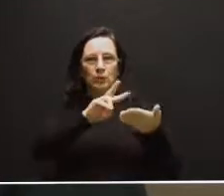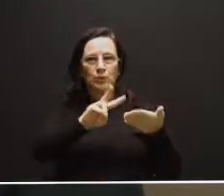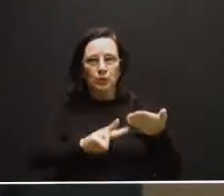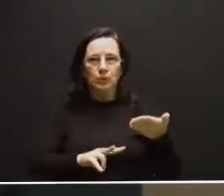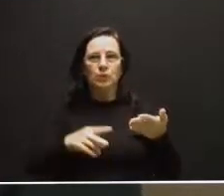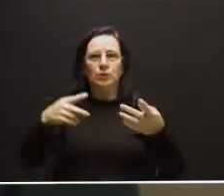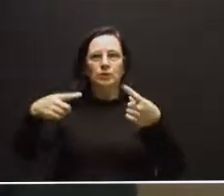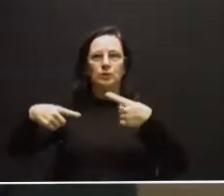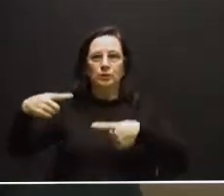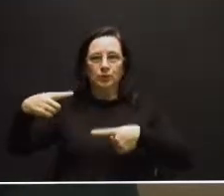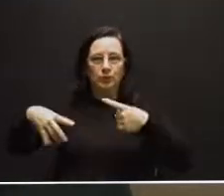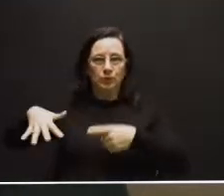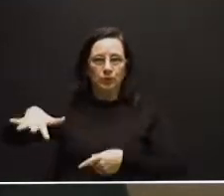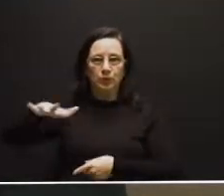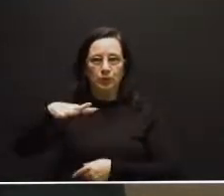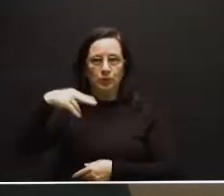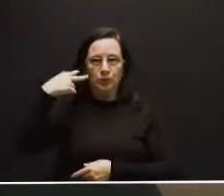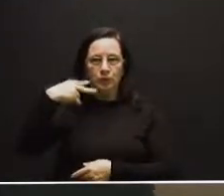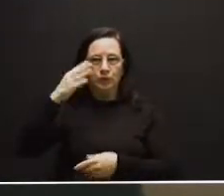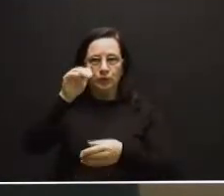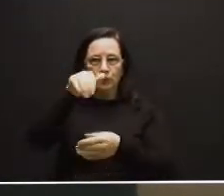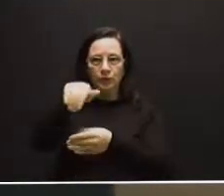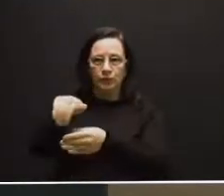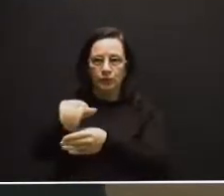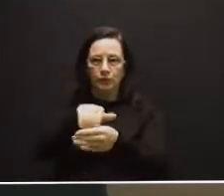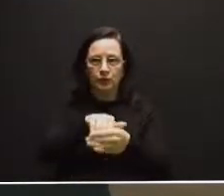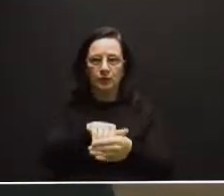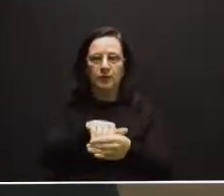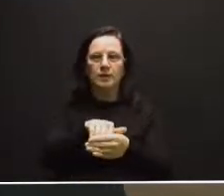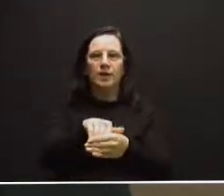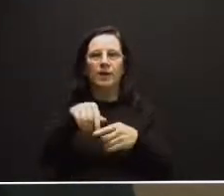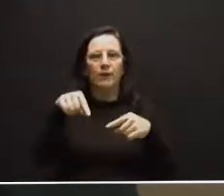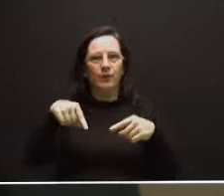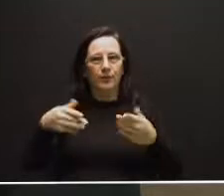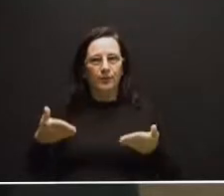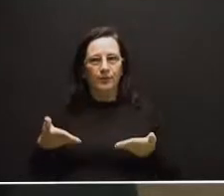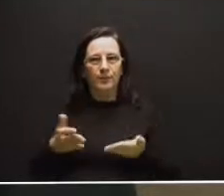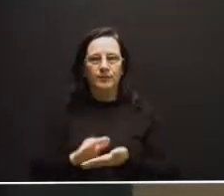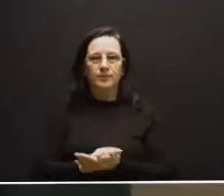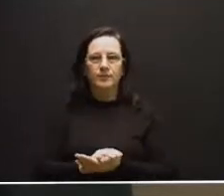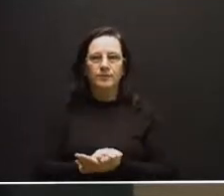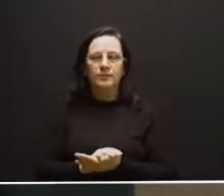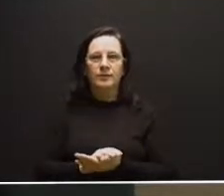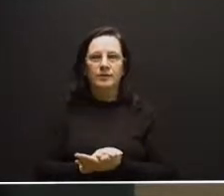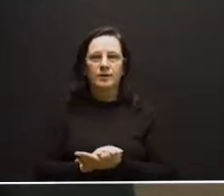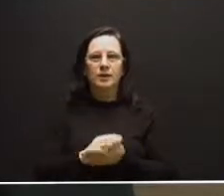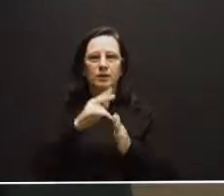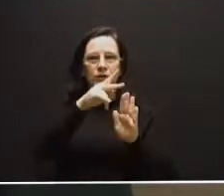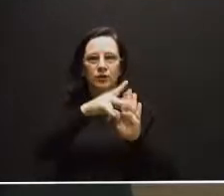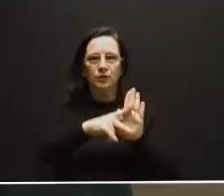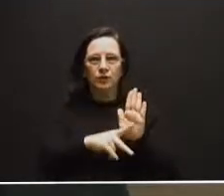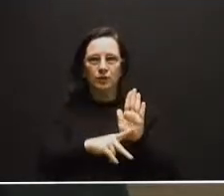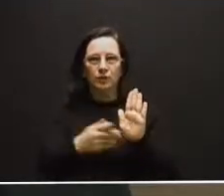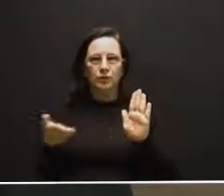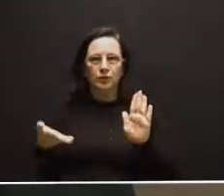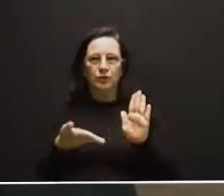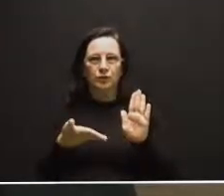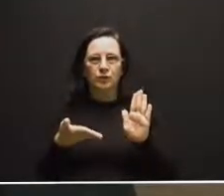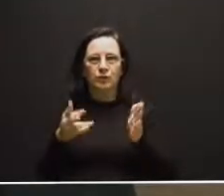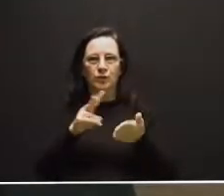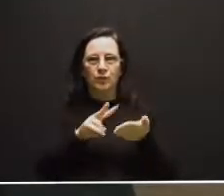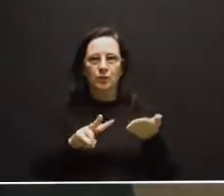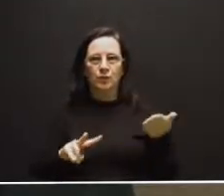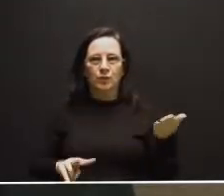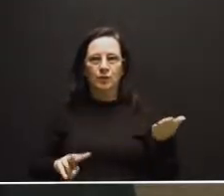discutir e votados pelos vereadores nesta casa de leis esses projetos de lei você acompanha agora